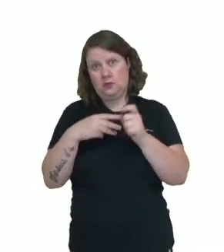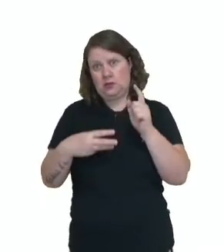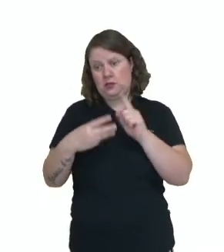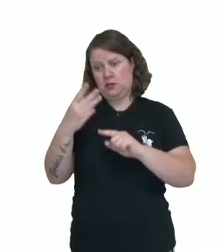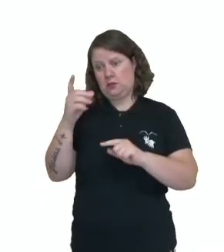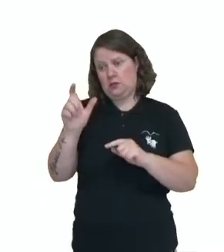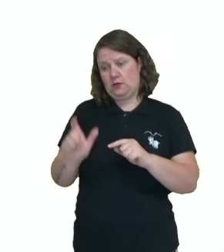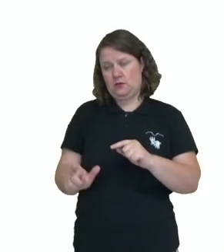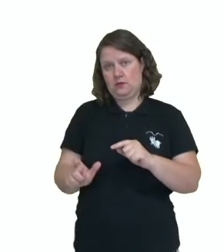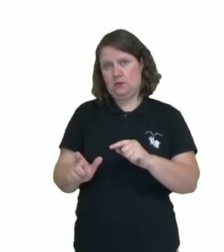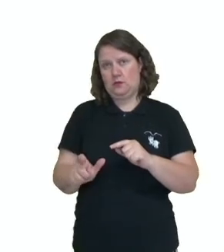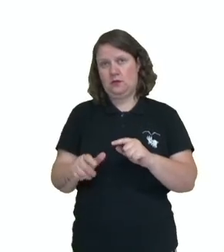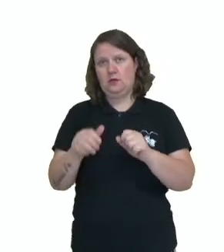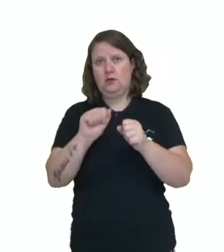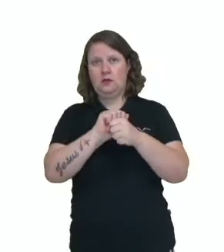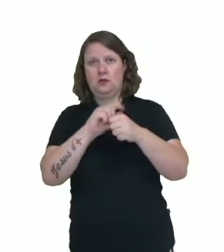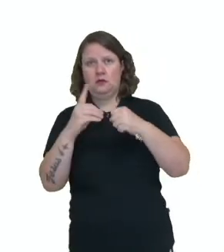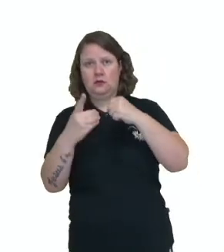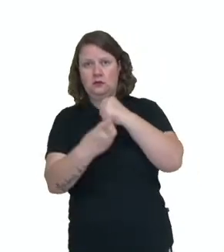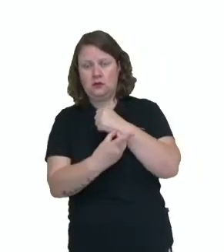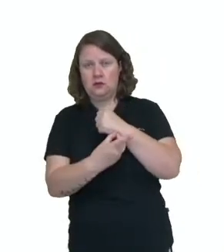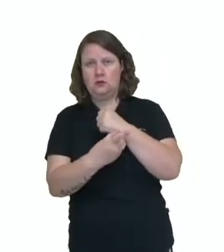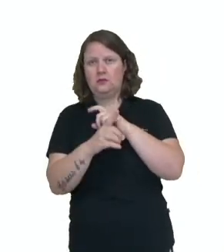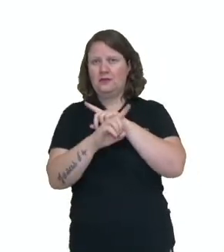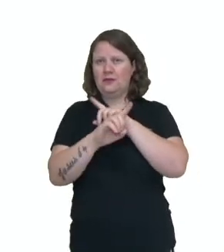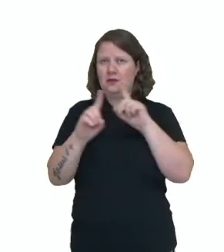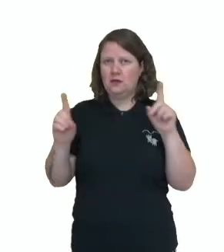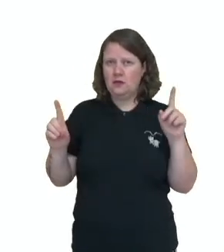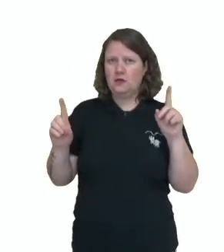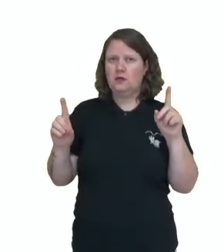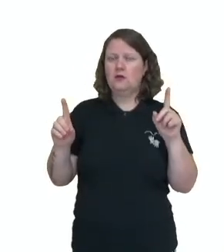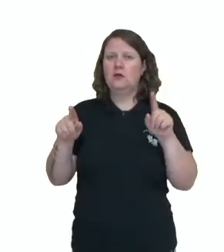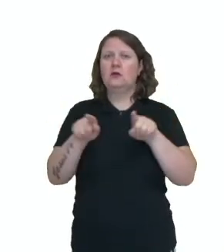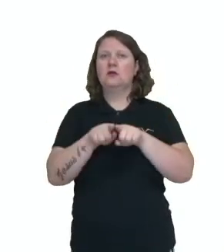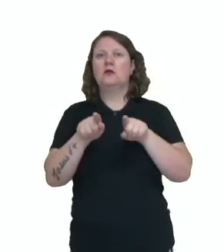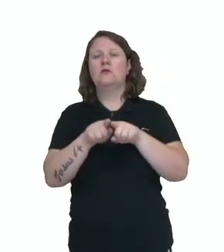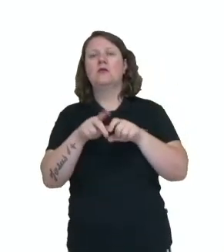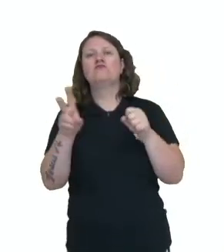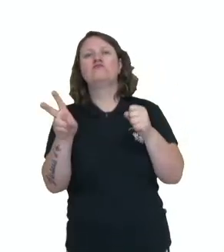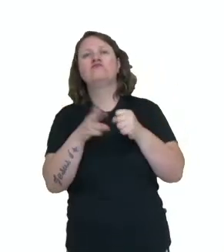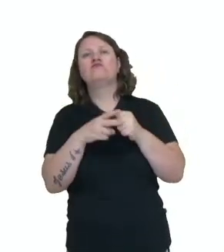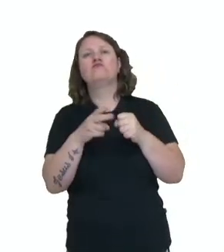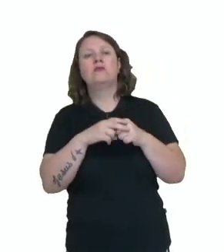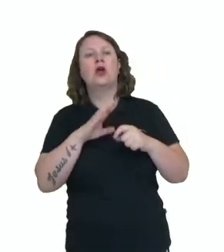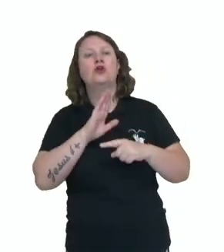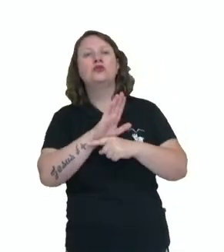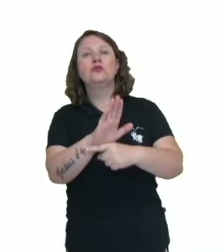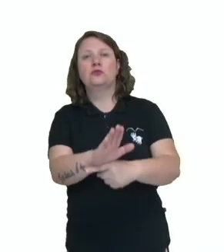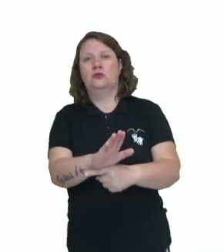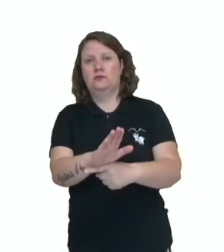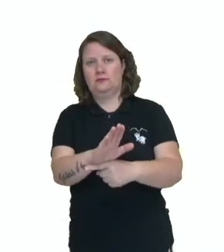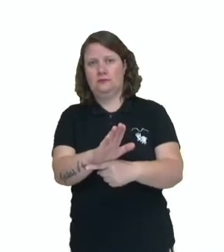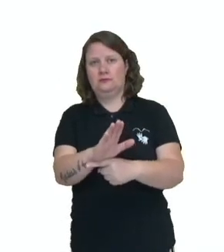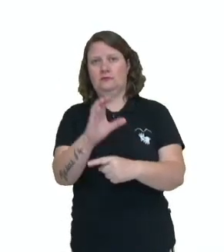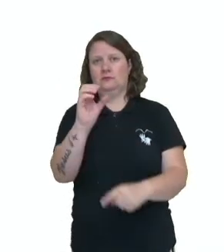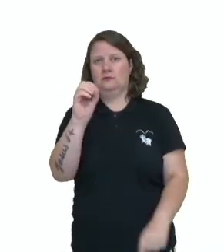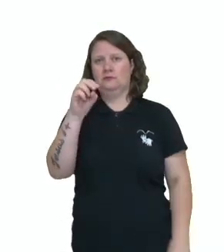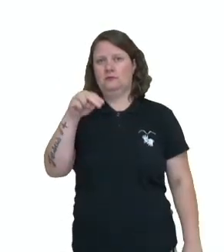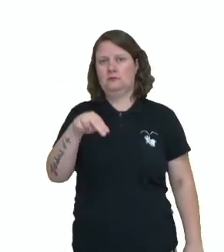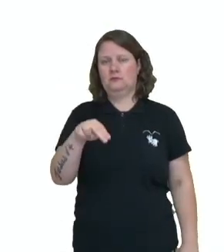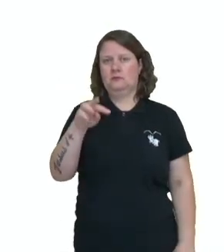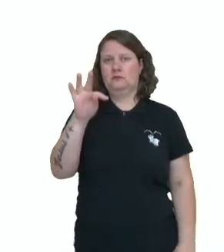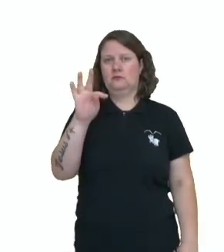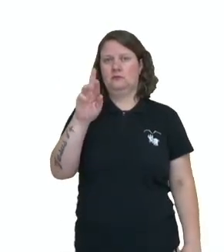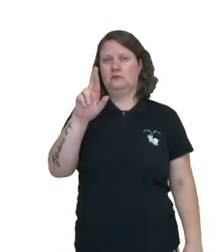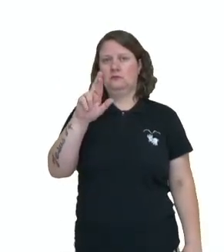pessoa, um advérbio de negação, que é o não, o verbo contribua, de contribuir. É um verbo transitivo indireto. Se ele já é